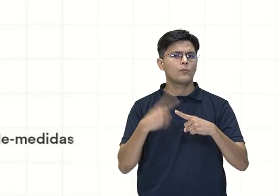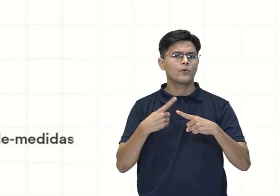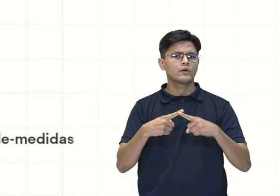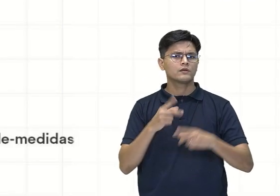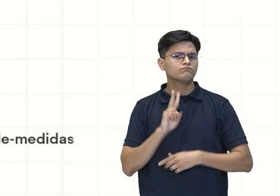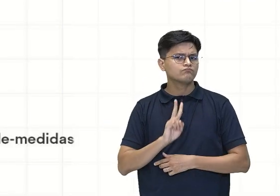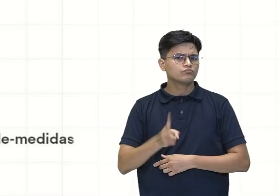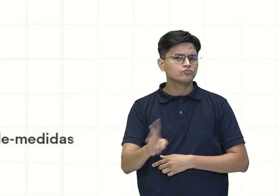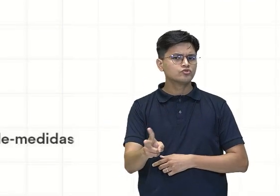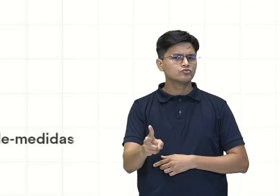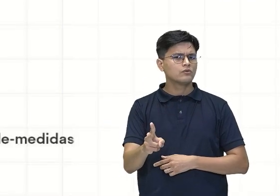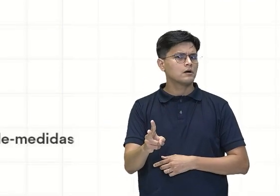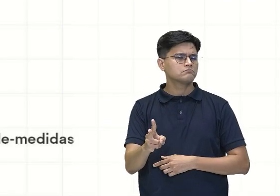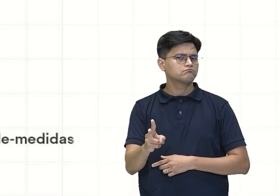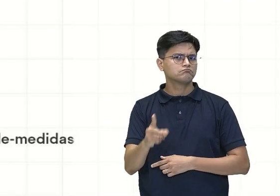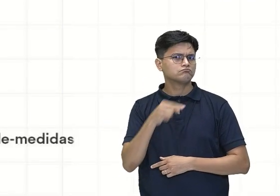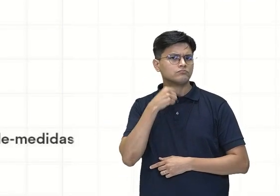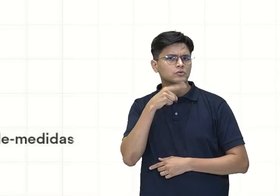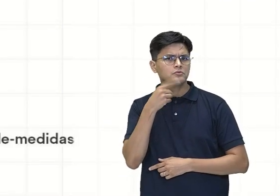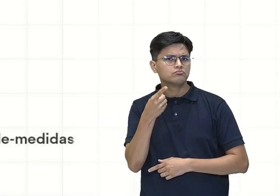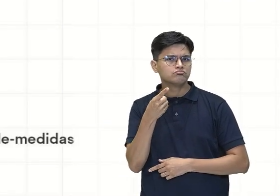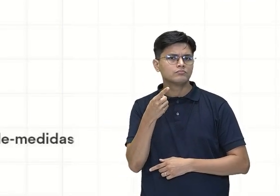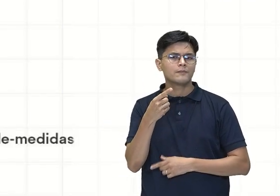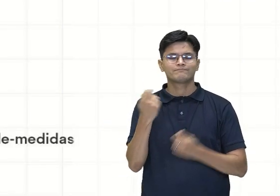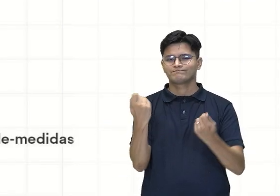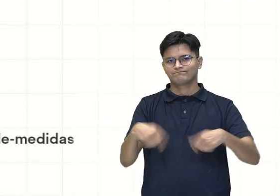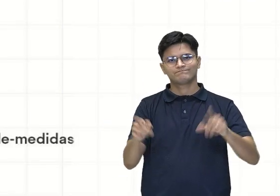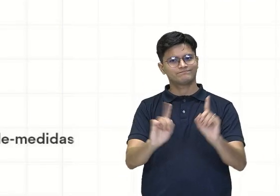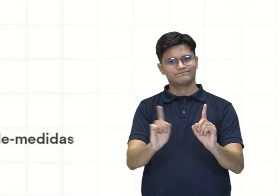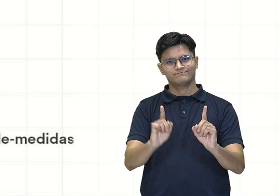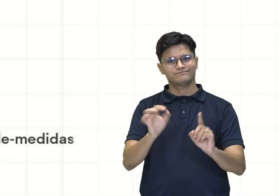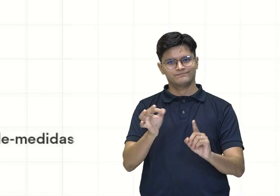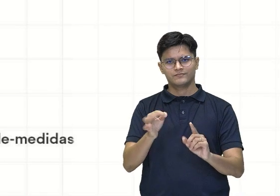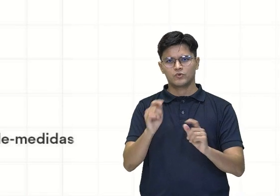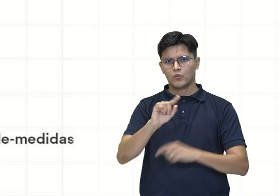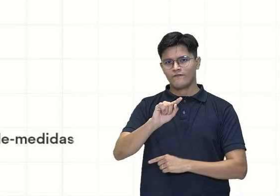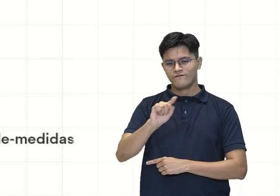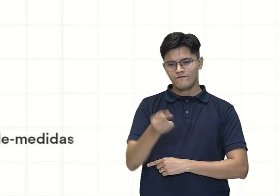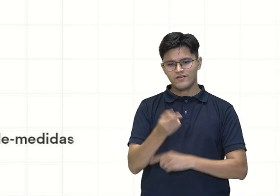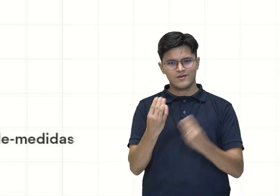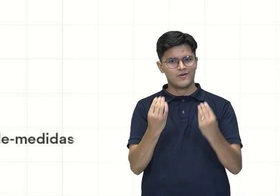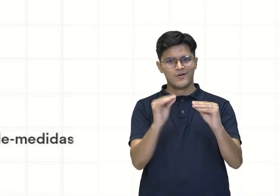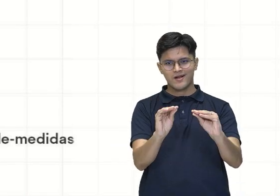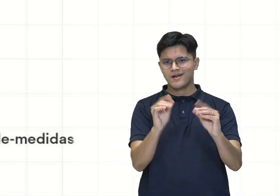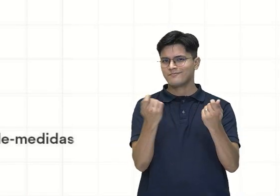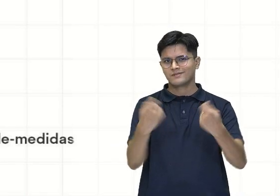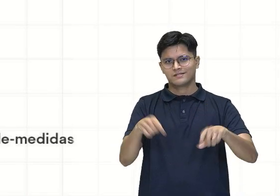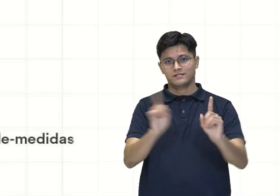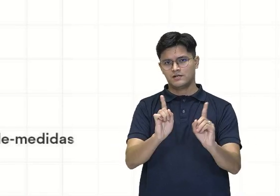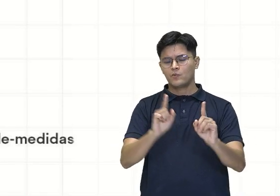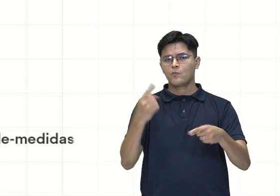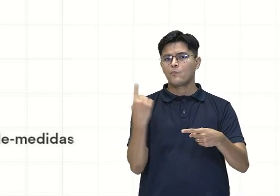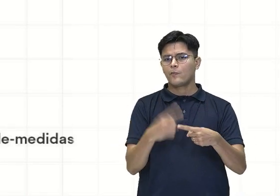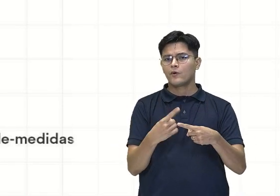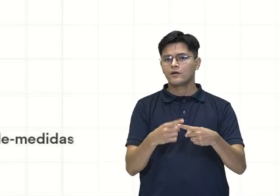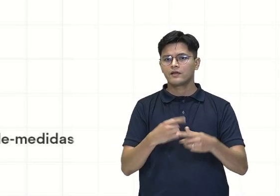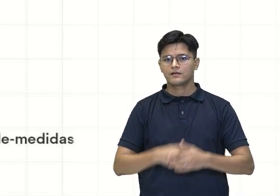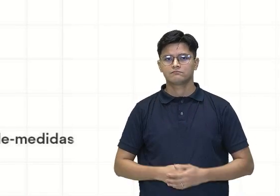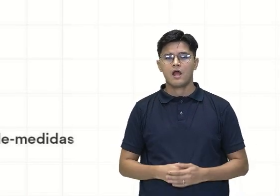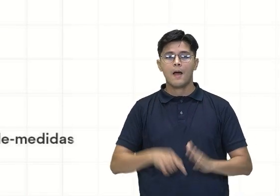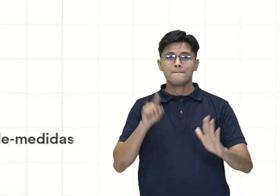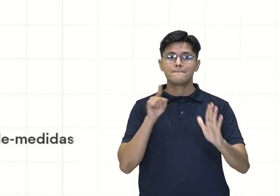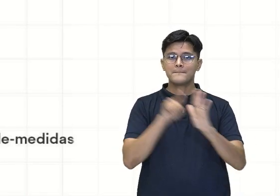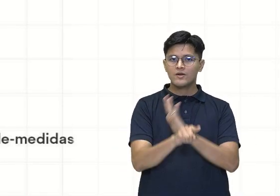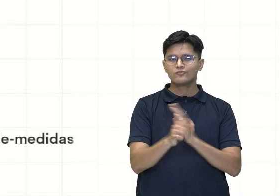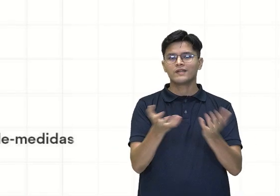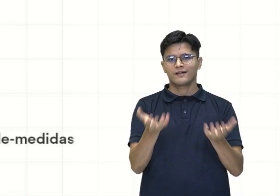continuar ali colocando vírgula tudinho? Não preciso. Por que eu não preciso? Porque a minha pergunta quer